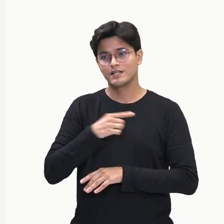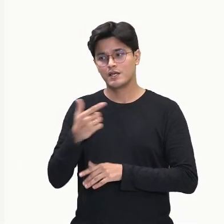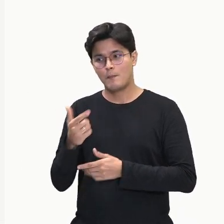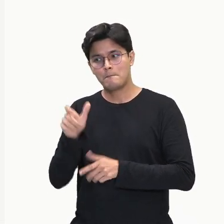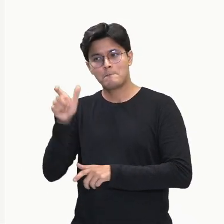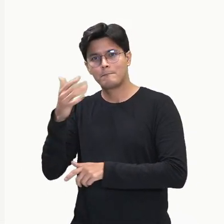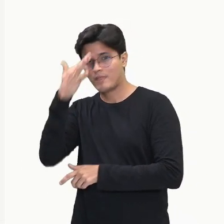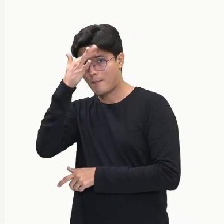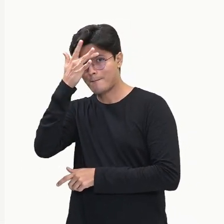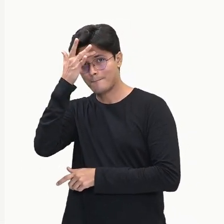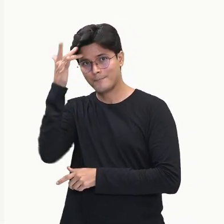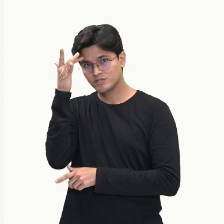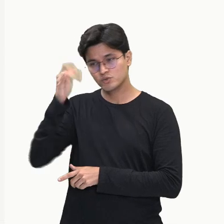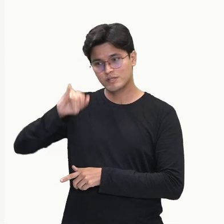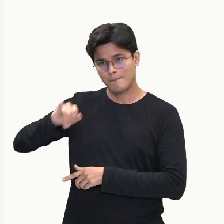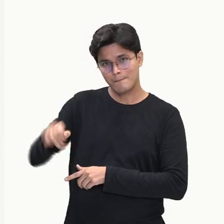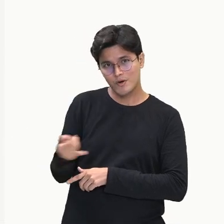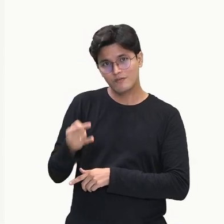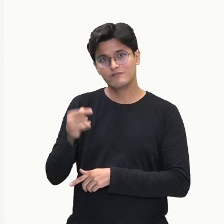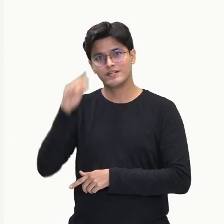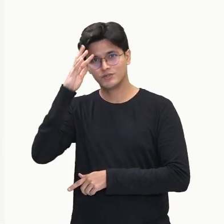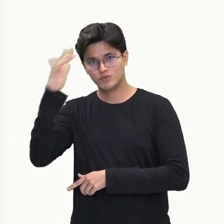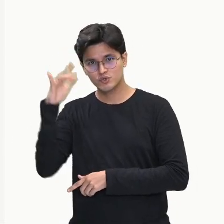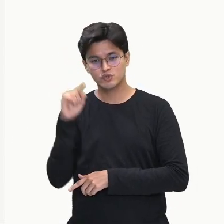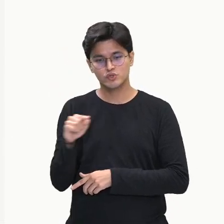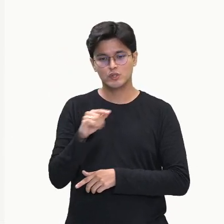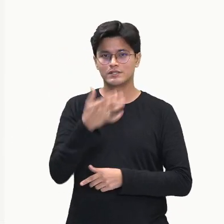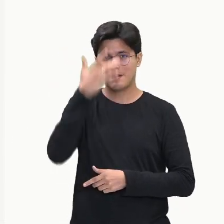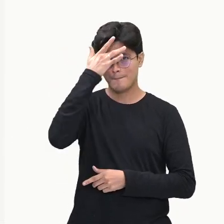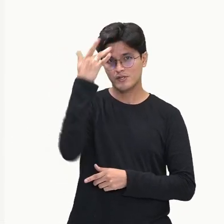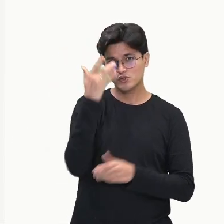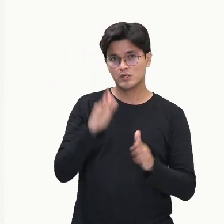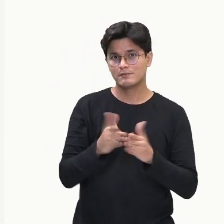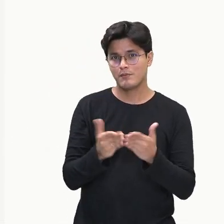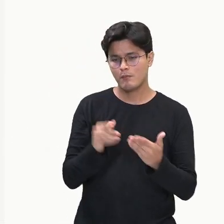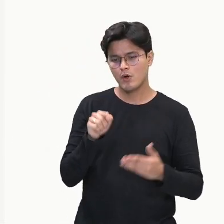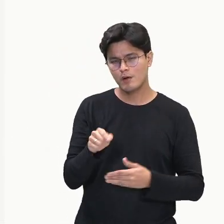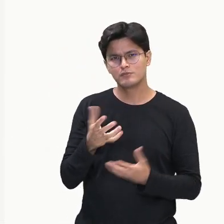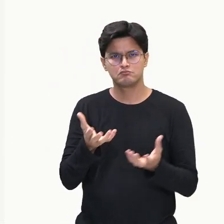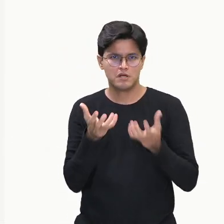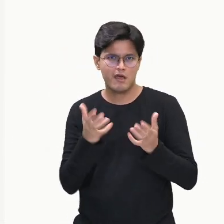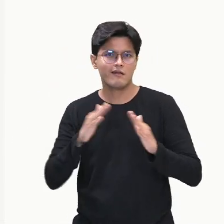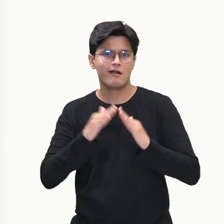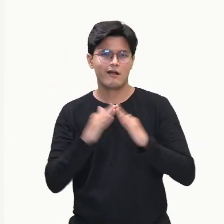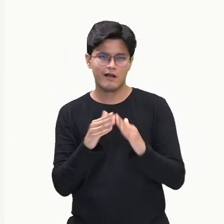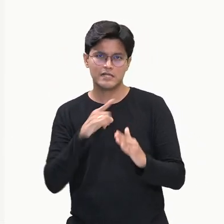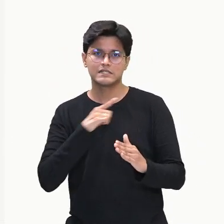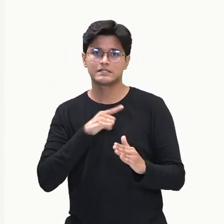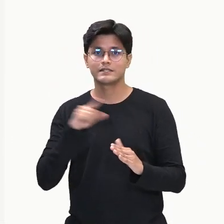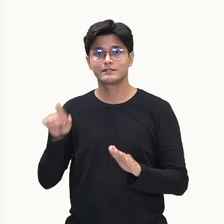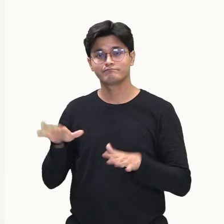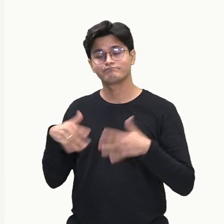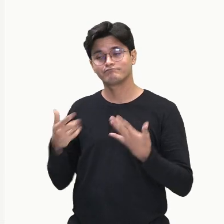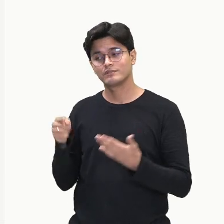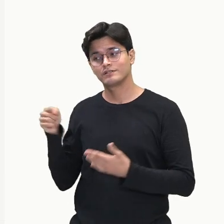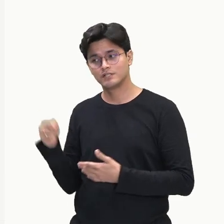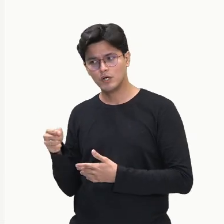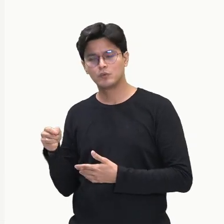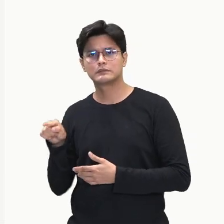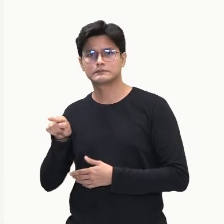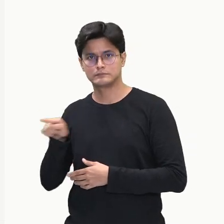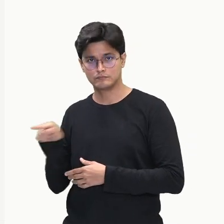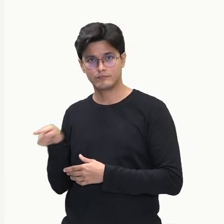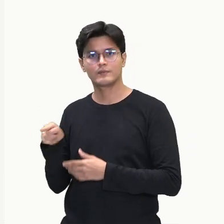desse sonho que essas pessoas têm de ter um terreno, de construir uma casa, acabam ali explorando, né, essa parte